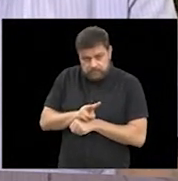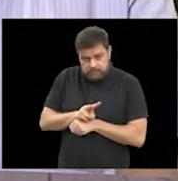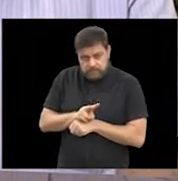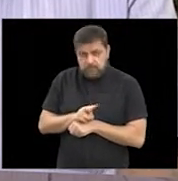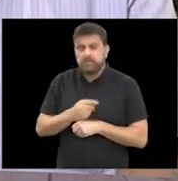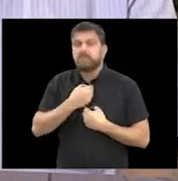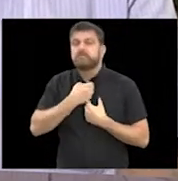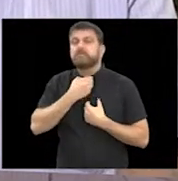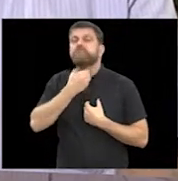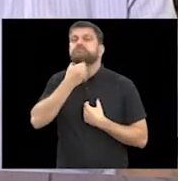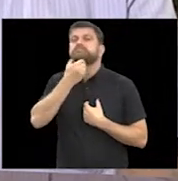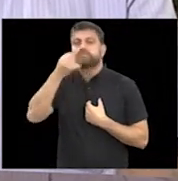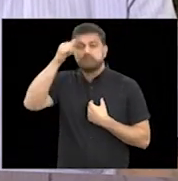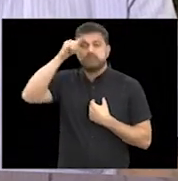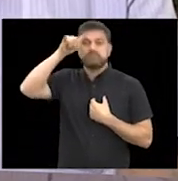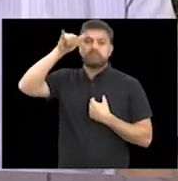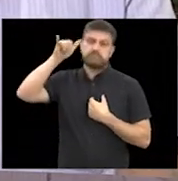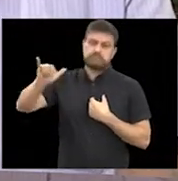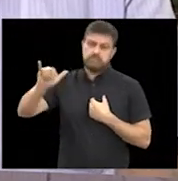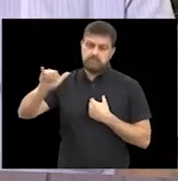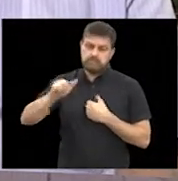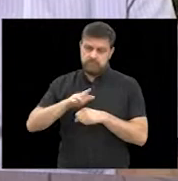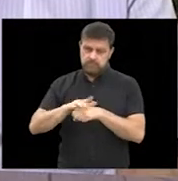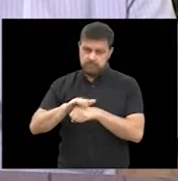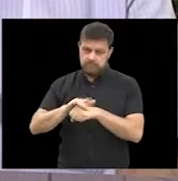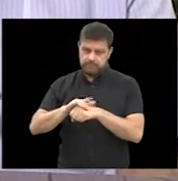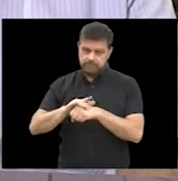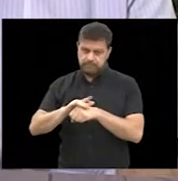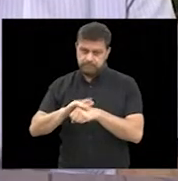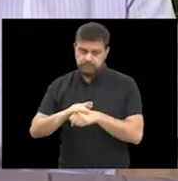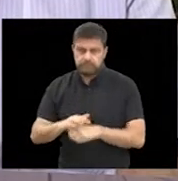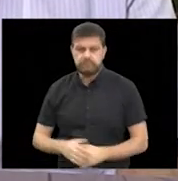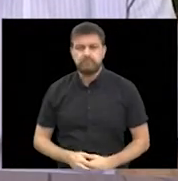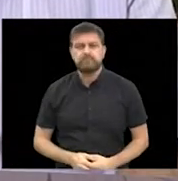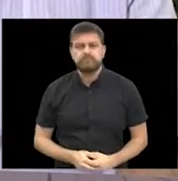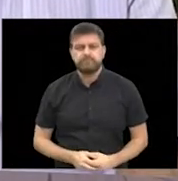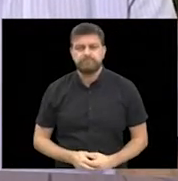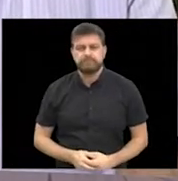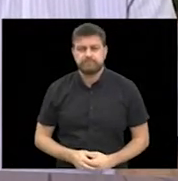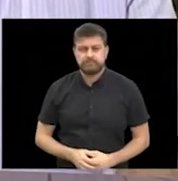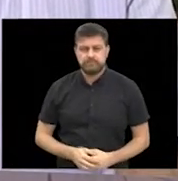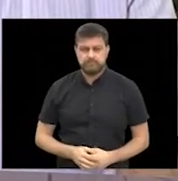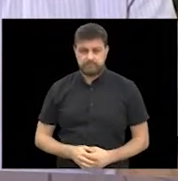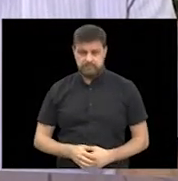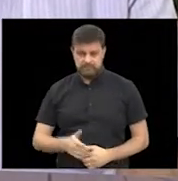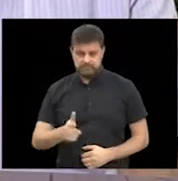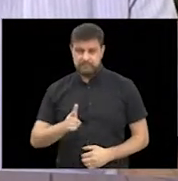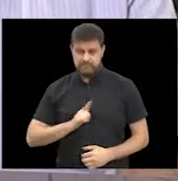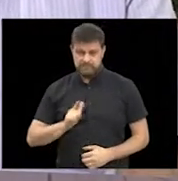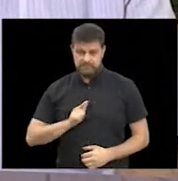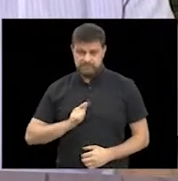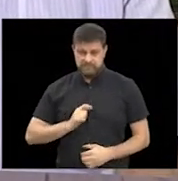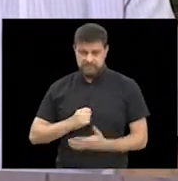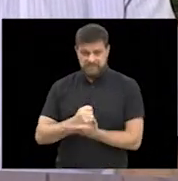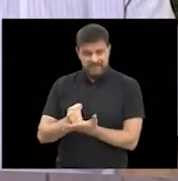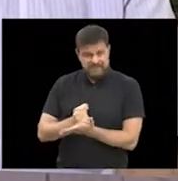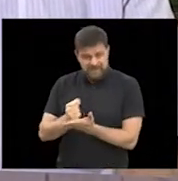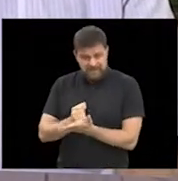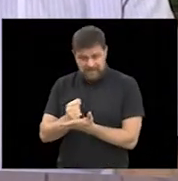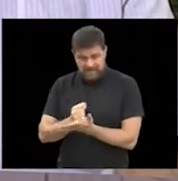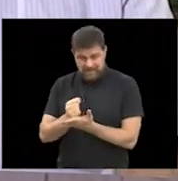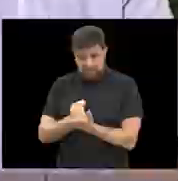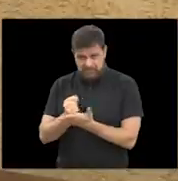do tecido de revestimento do esôfago, do estômago e do duodeno, uhum. que são uma forma de ser